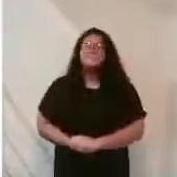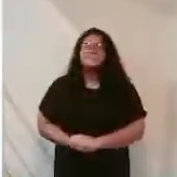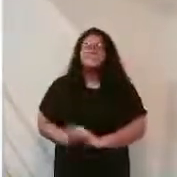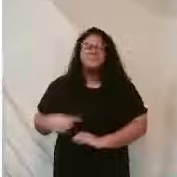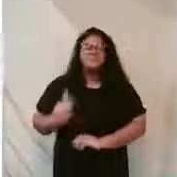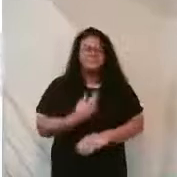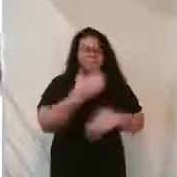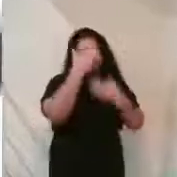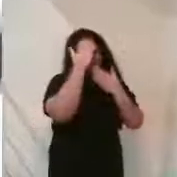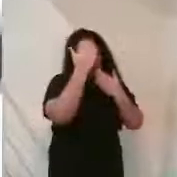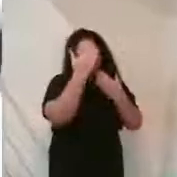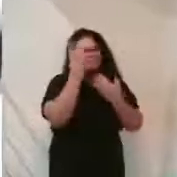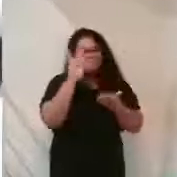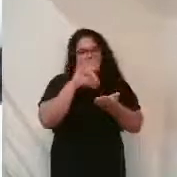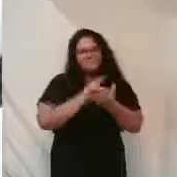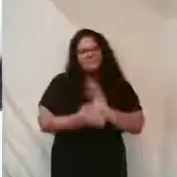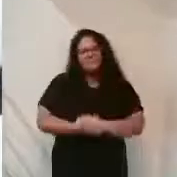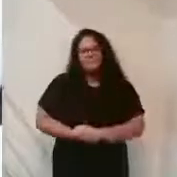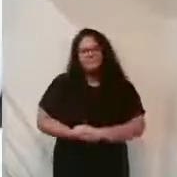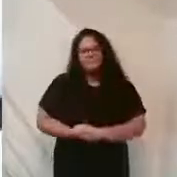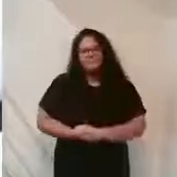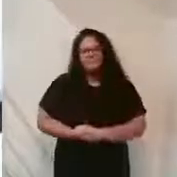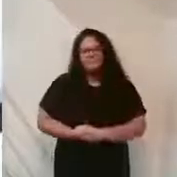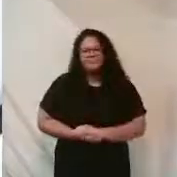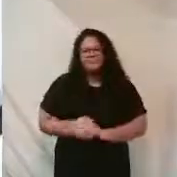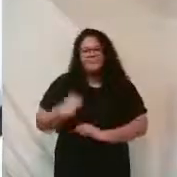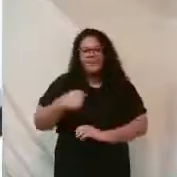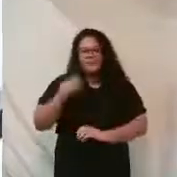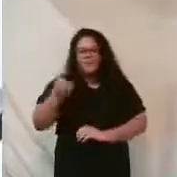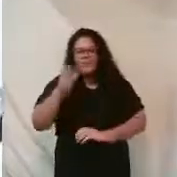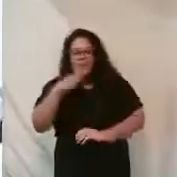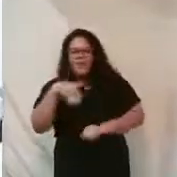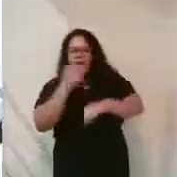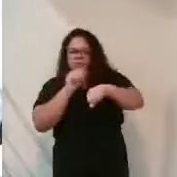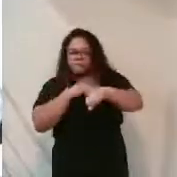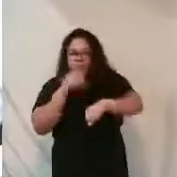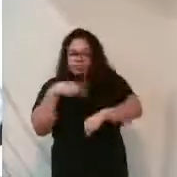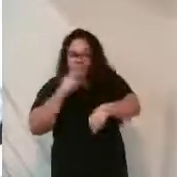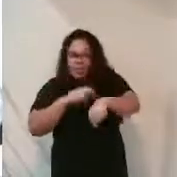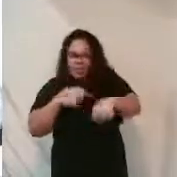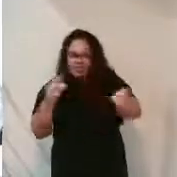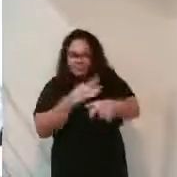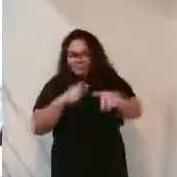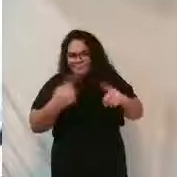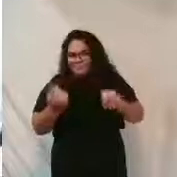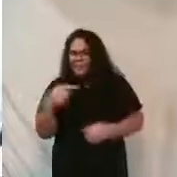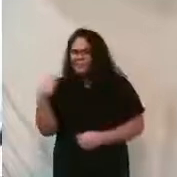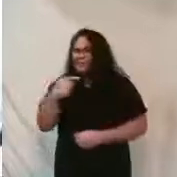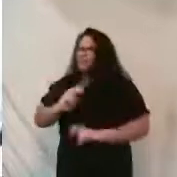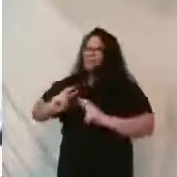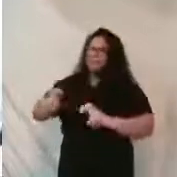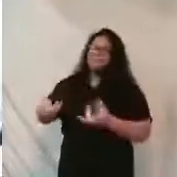Agradecemos. Realmente, eu estava aqui já acionando o botão, mas ele já percebeu minha movimentação.